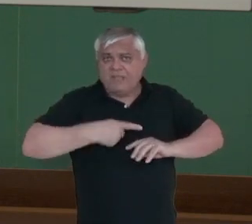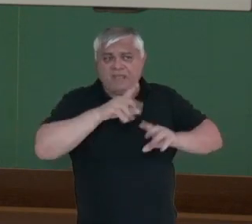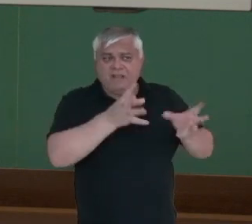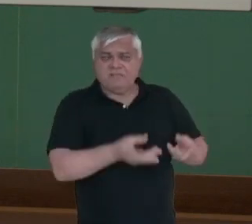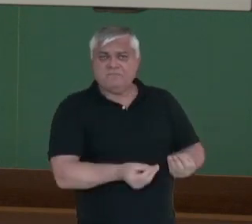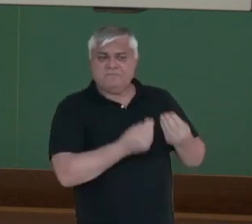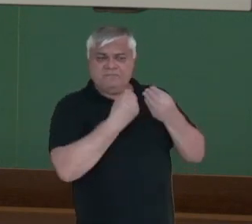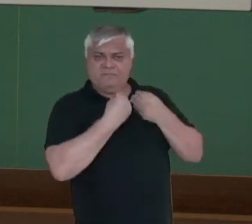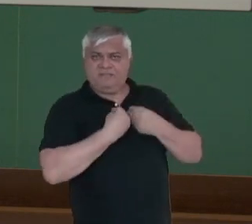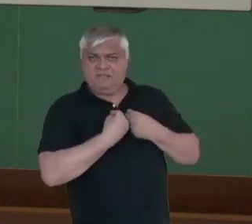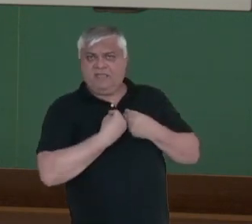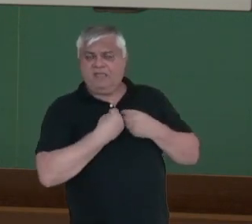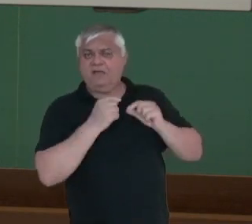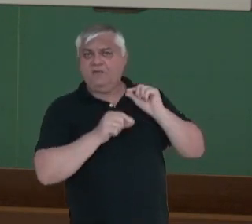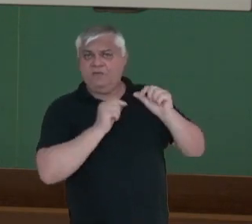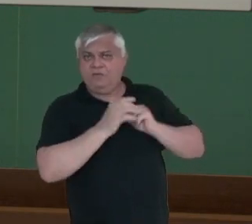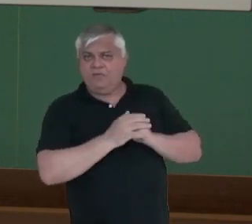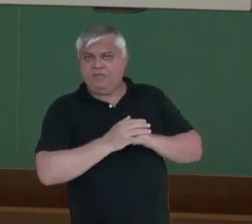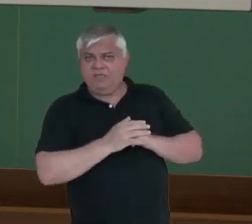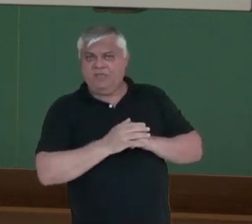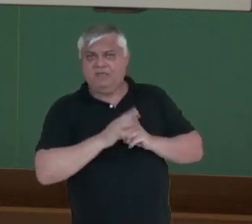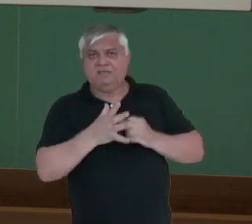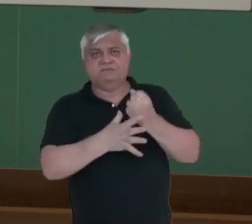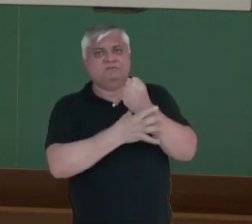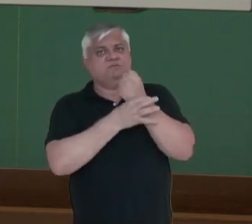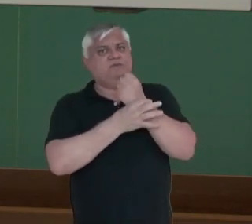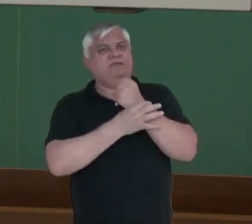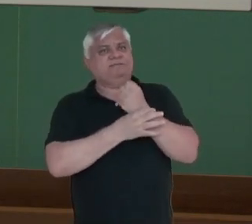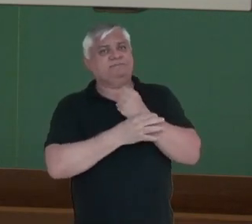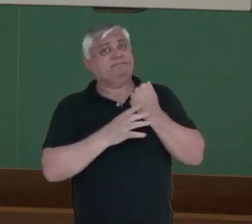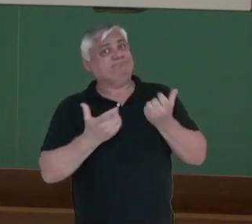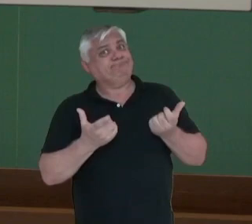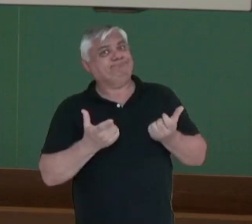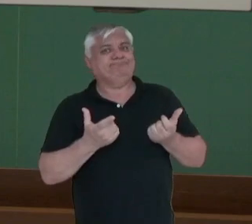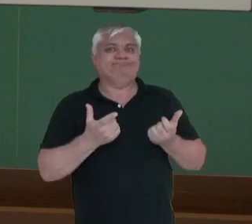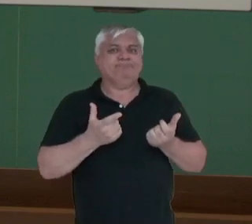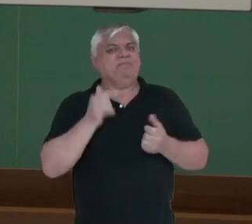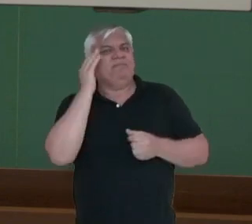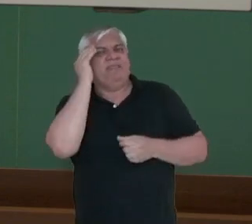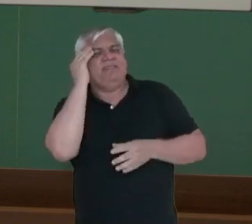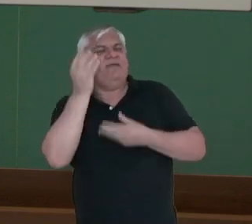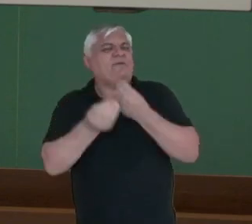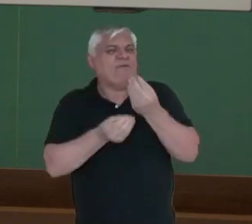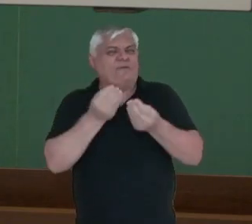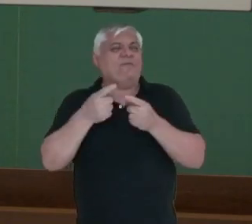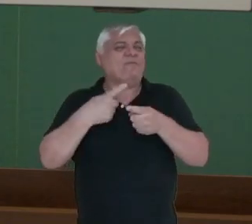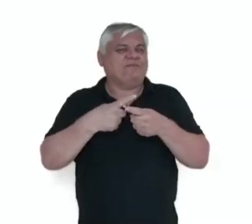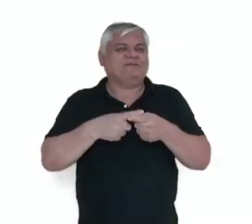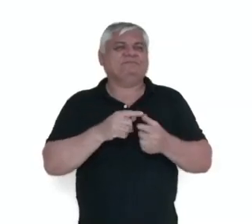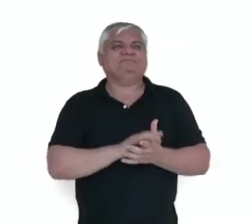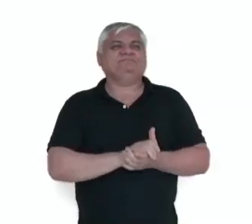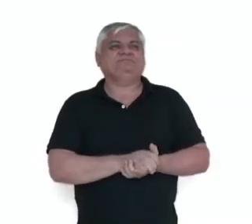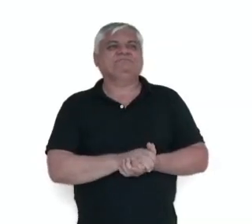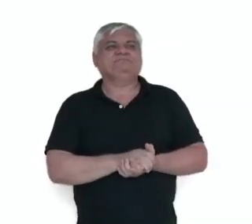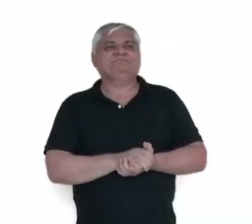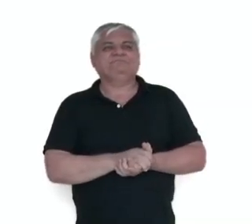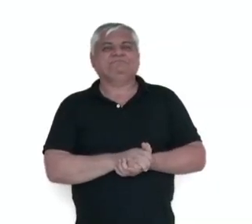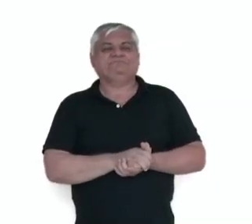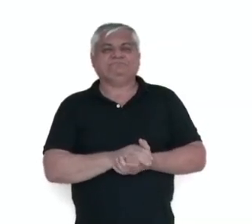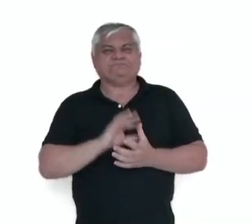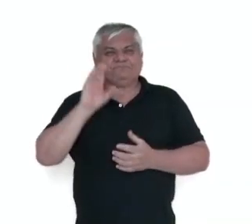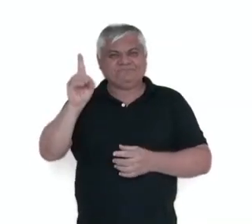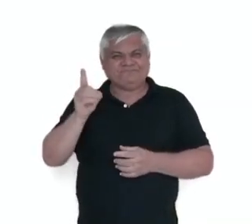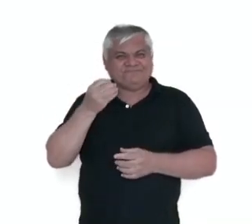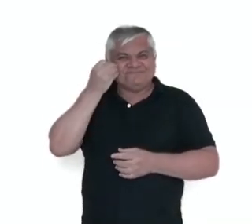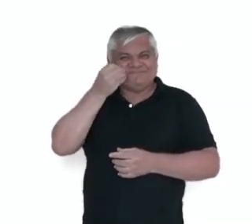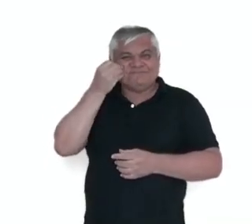de acordo com Hume, tanta segurança assim. Vamos entender melhor por quê. Para Hume, tudo